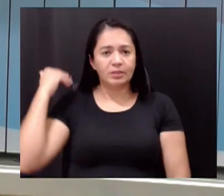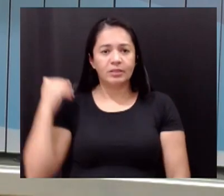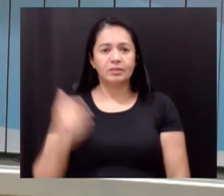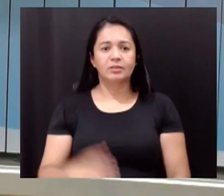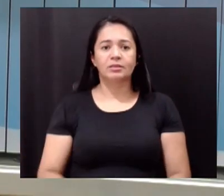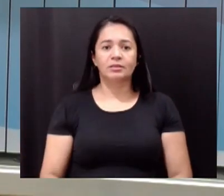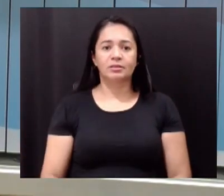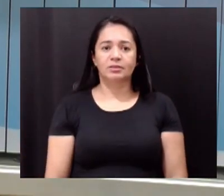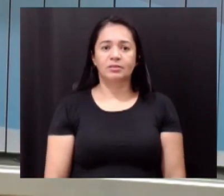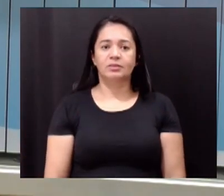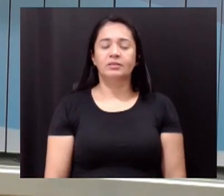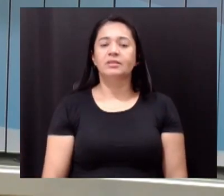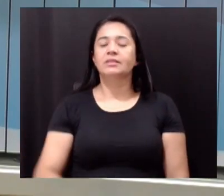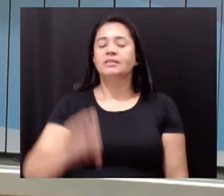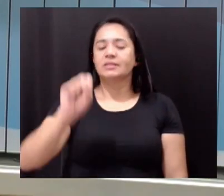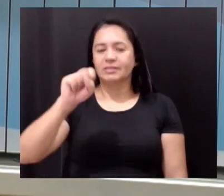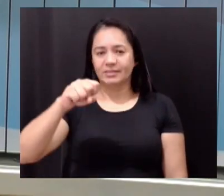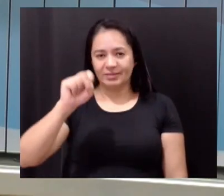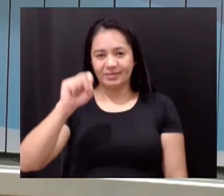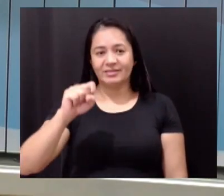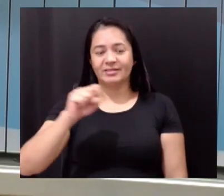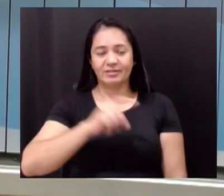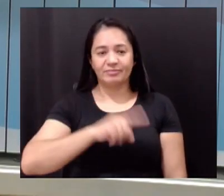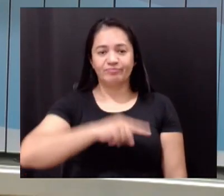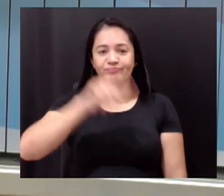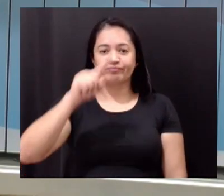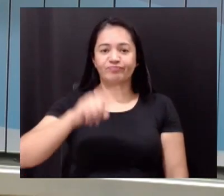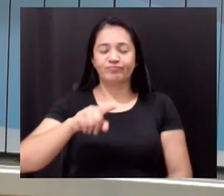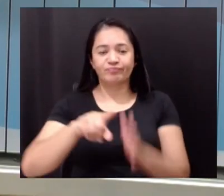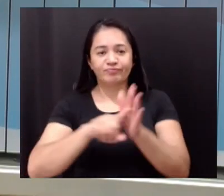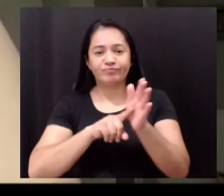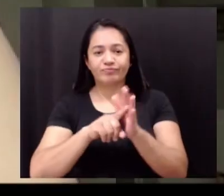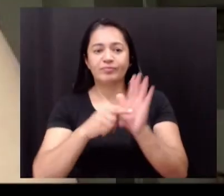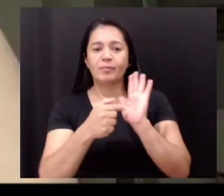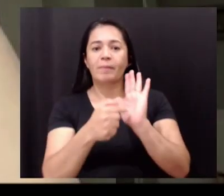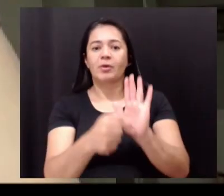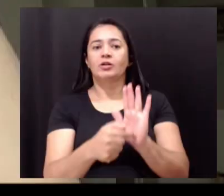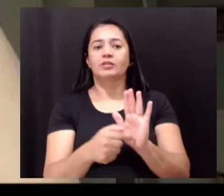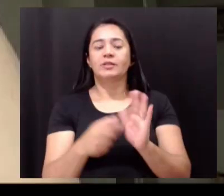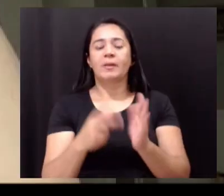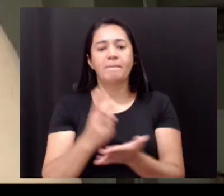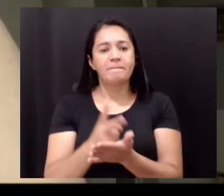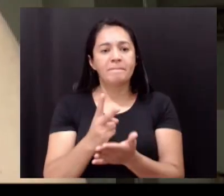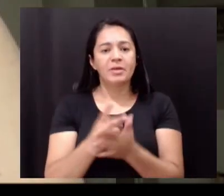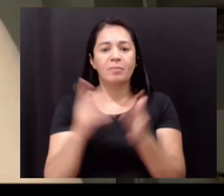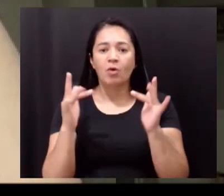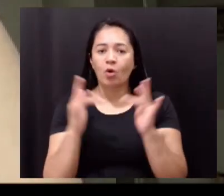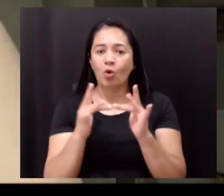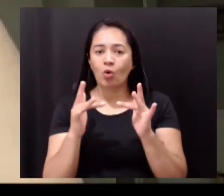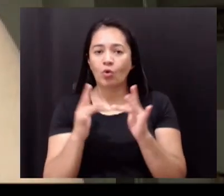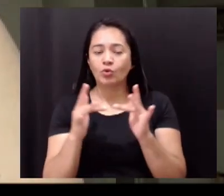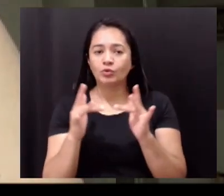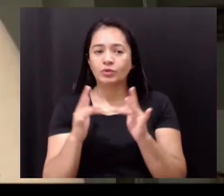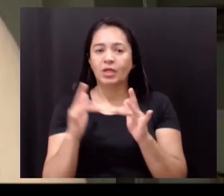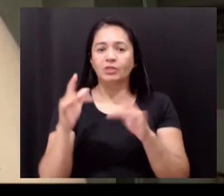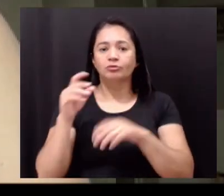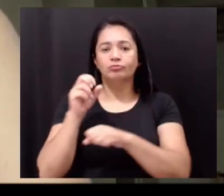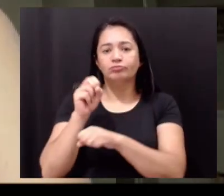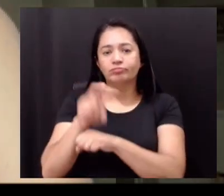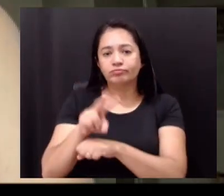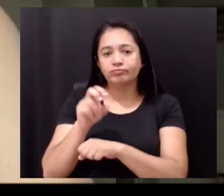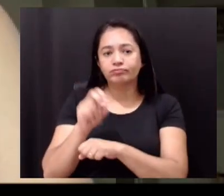Sim, Ana, os dados mostram que, mesmo tendo contato com o vírus HPV, realizando a vacina,